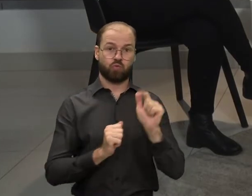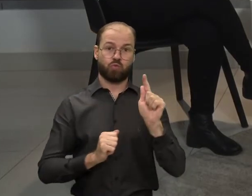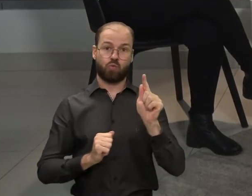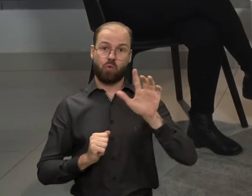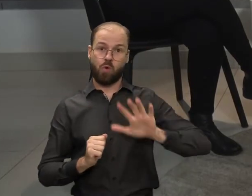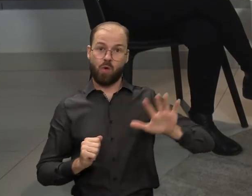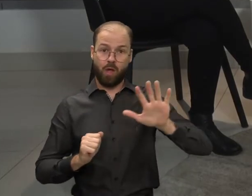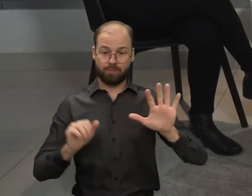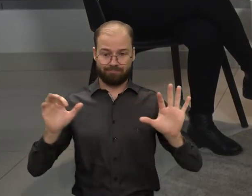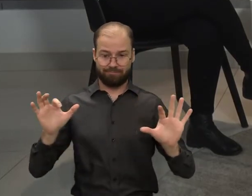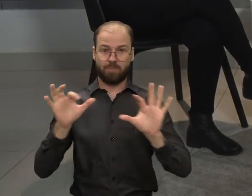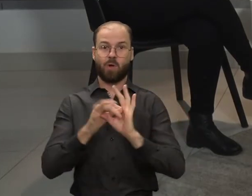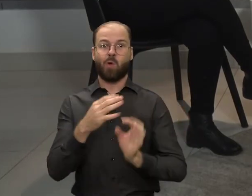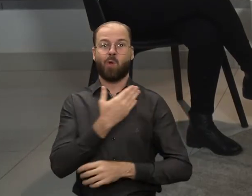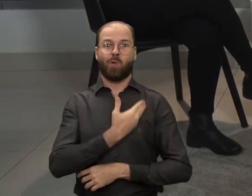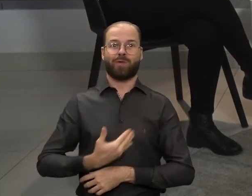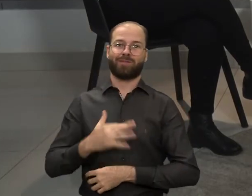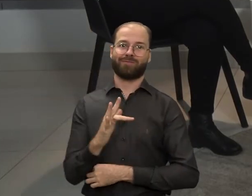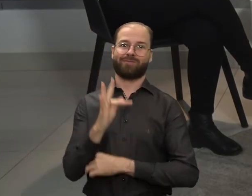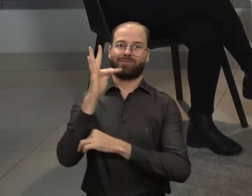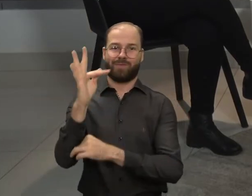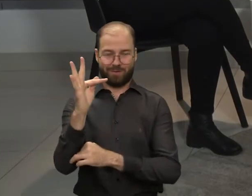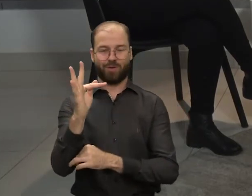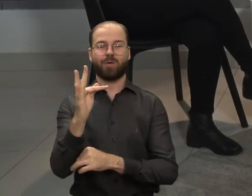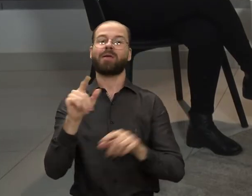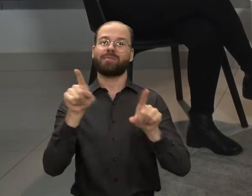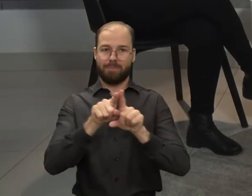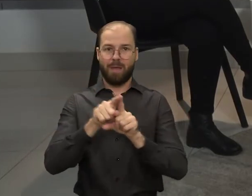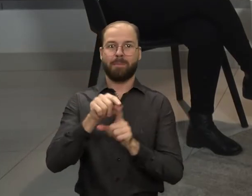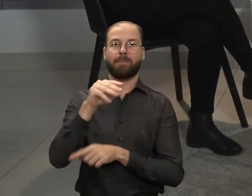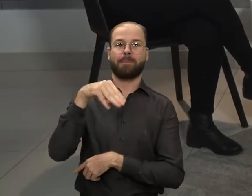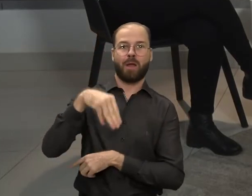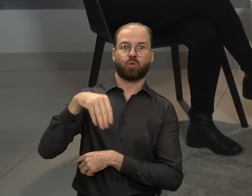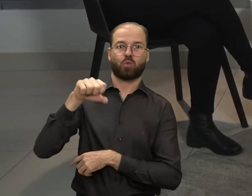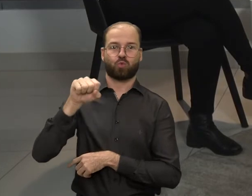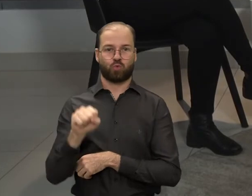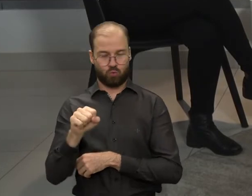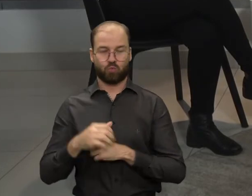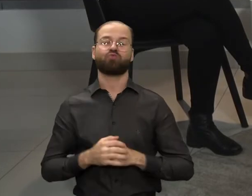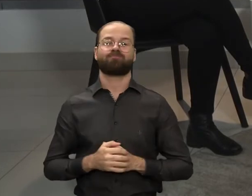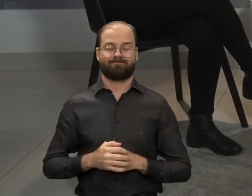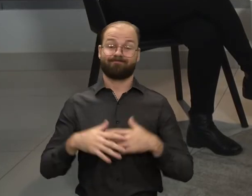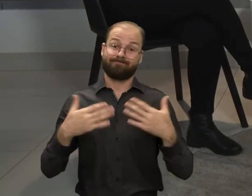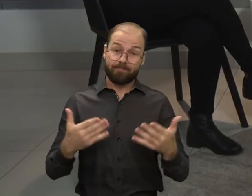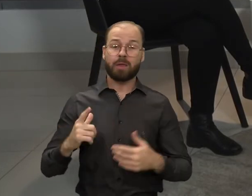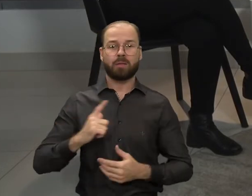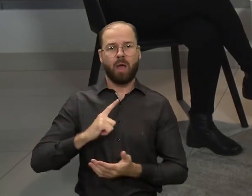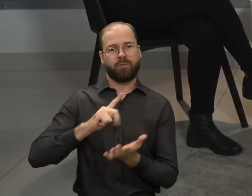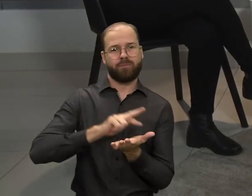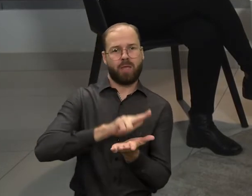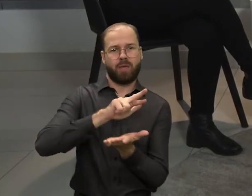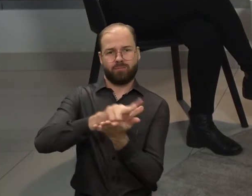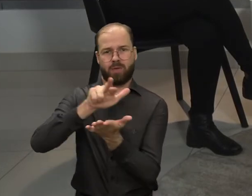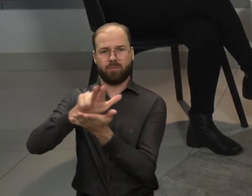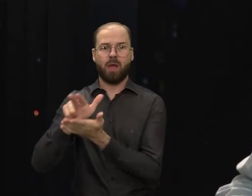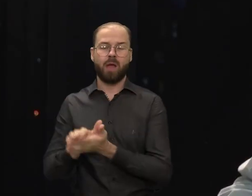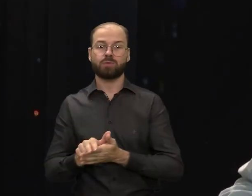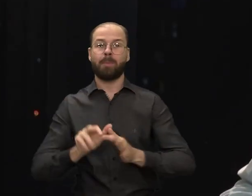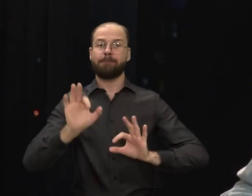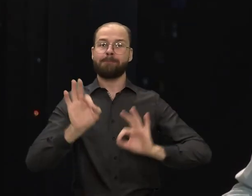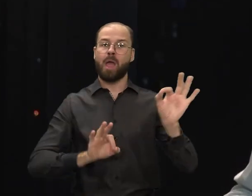dentro da Bacia do Paranaíba, e até o Mato Grosso do Sul. Então, tem vários planos aí que